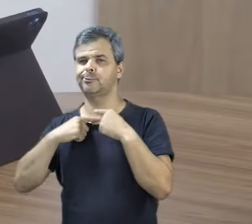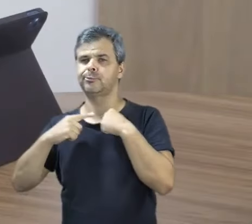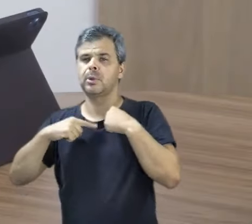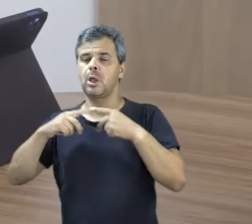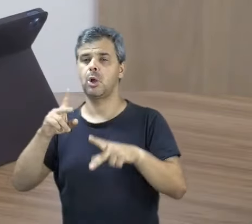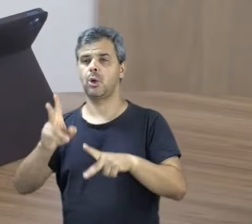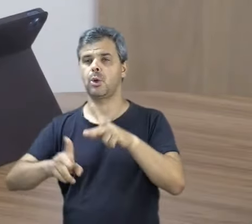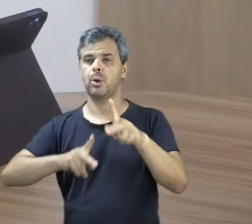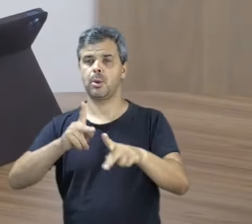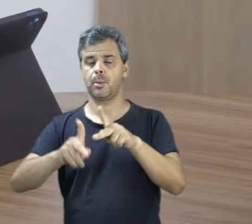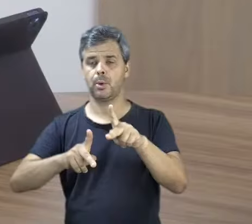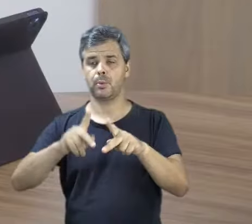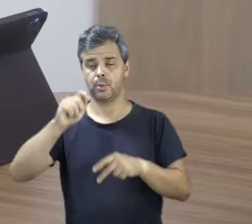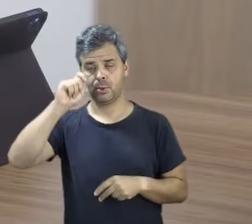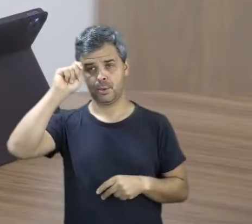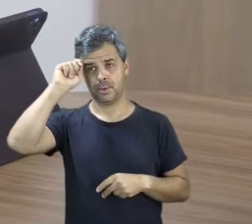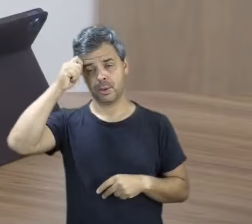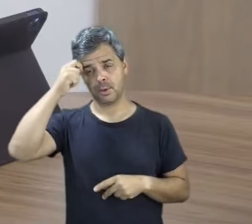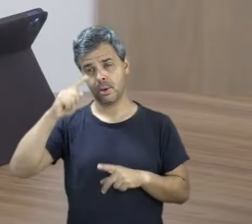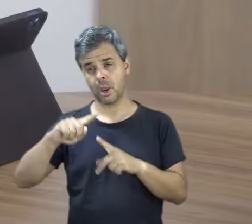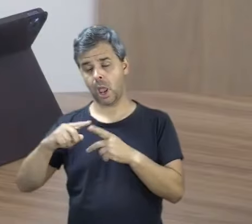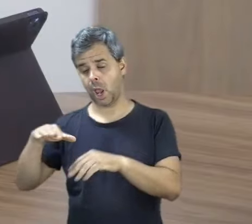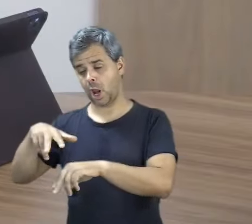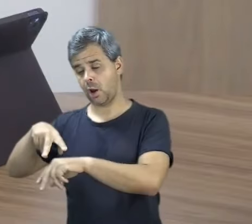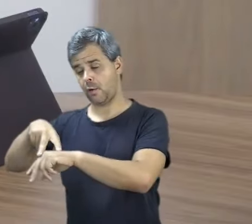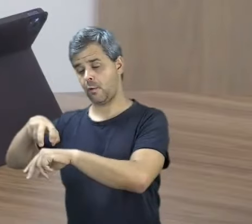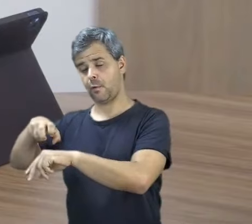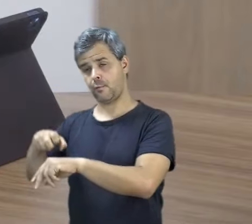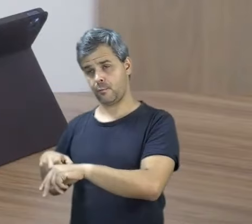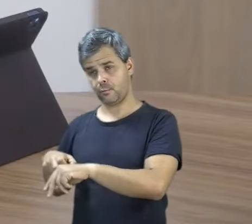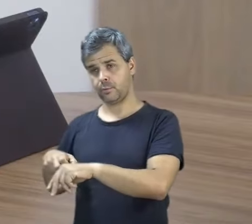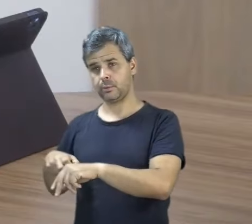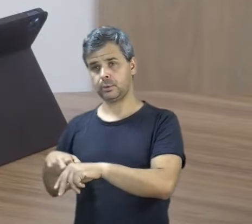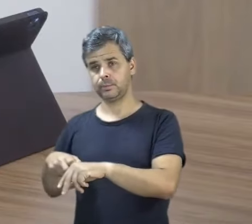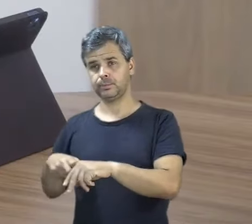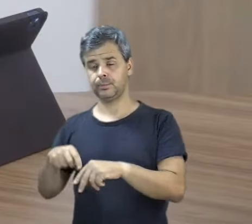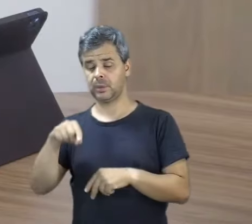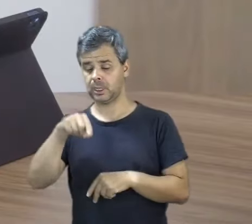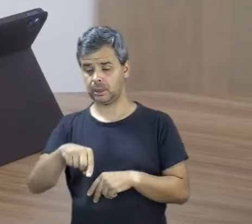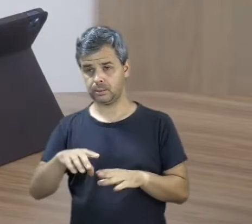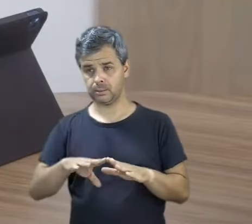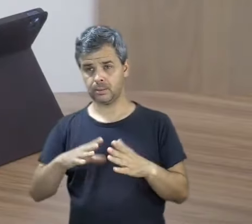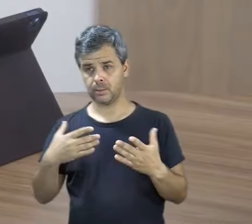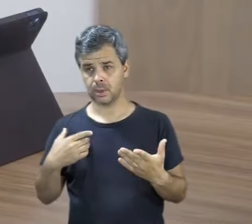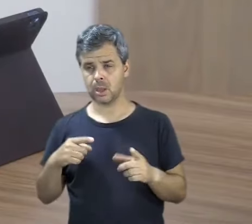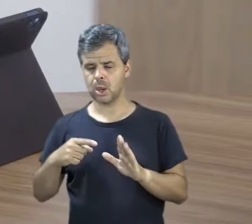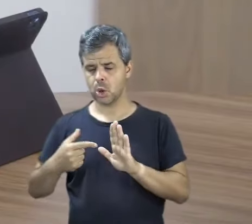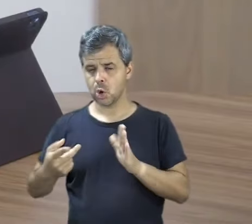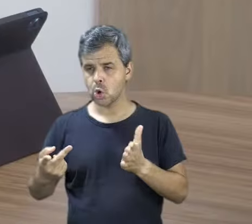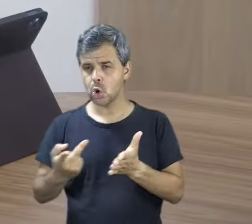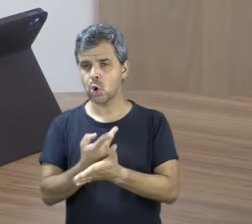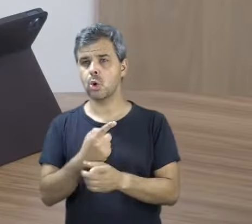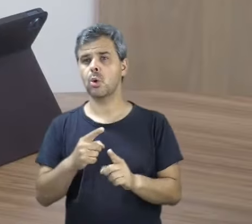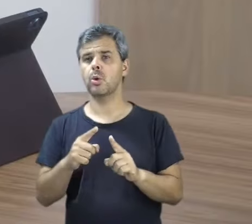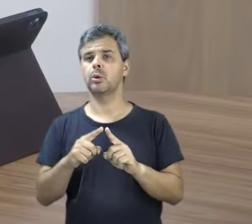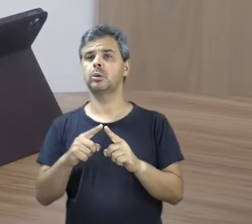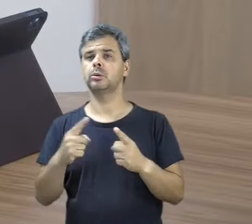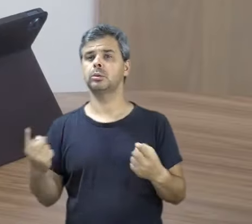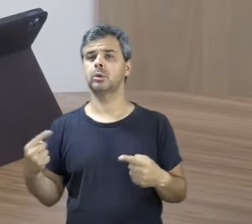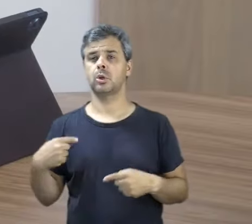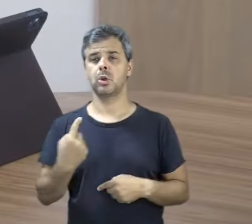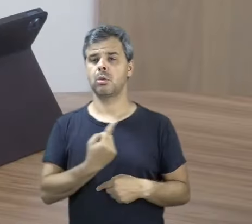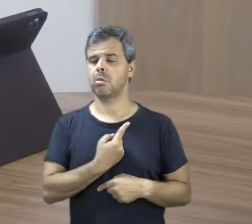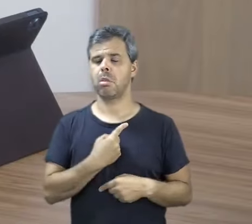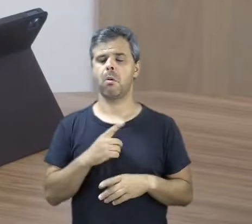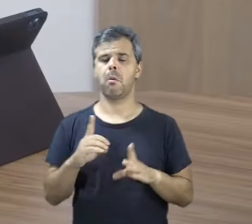da população negra, né? Então é convocada para aquele momento, acontece de um formato que para a gente